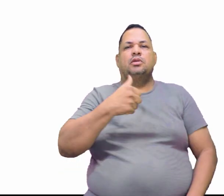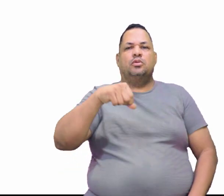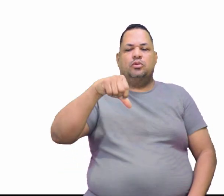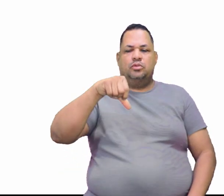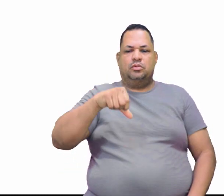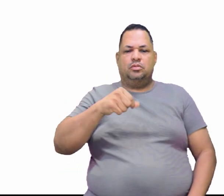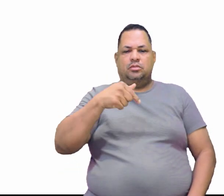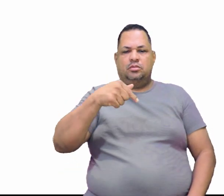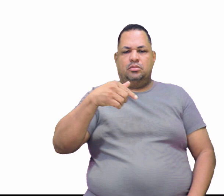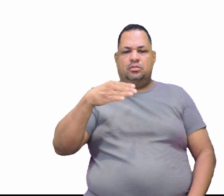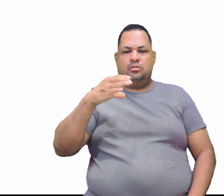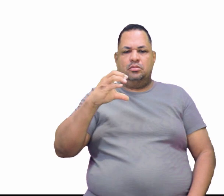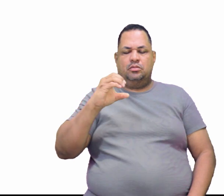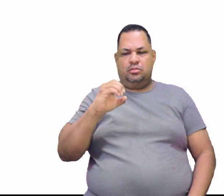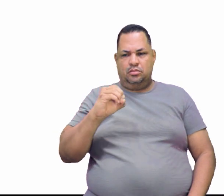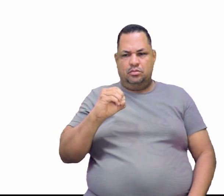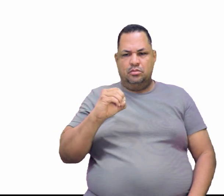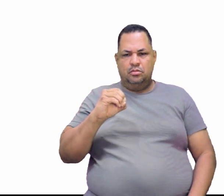ela foi